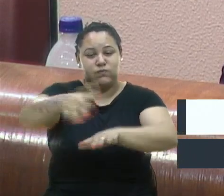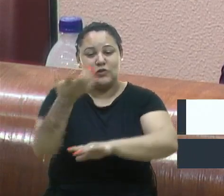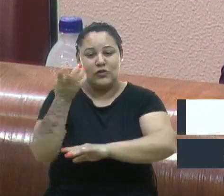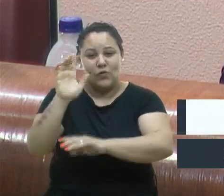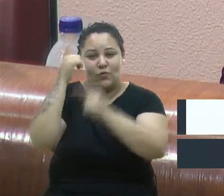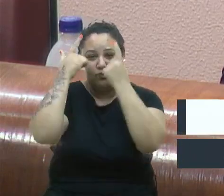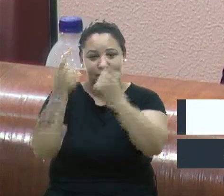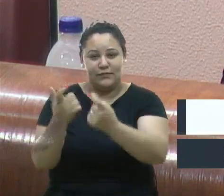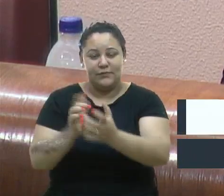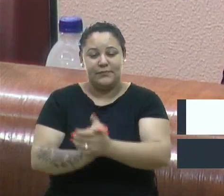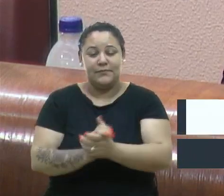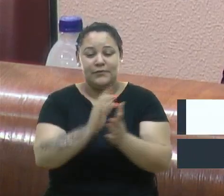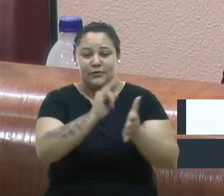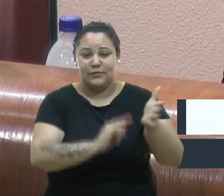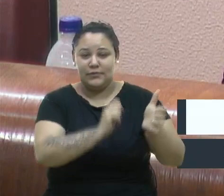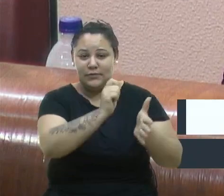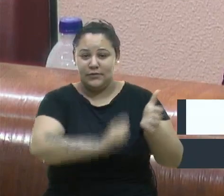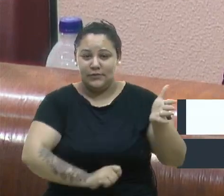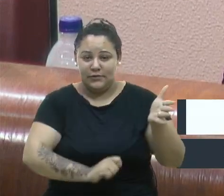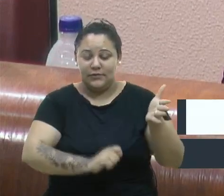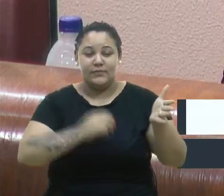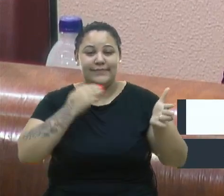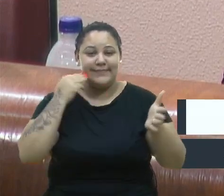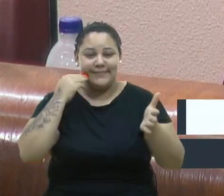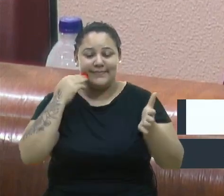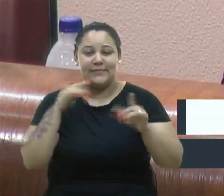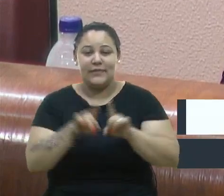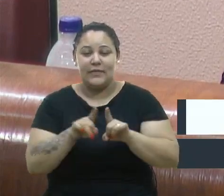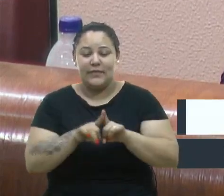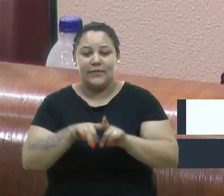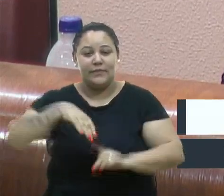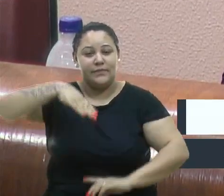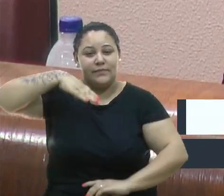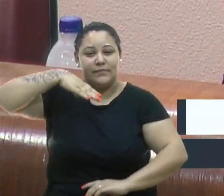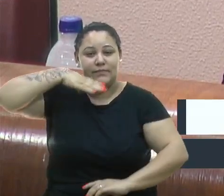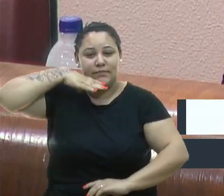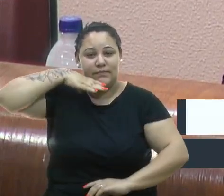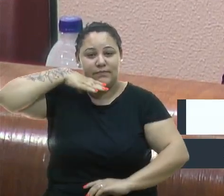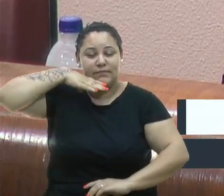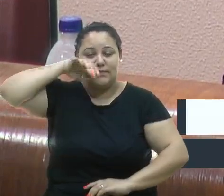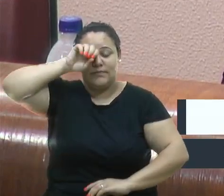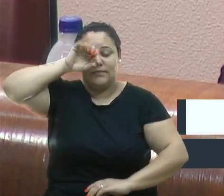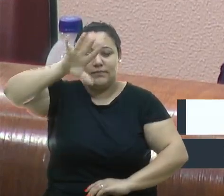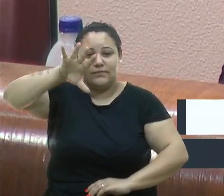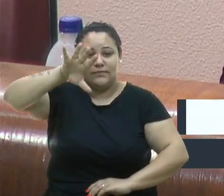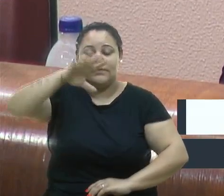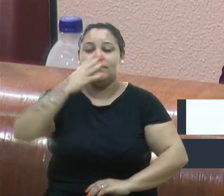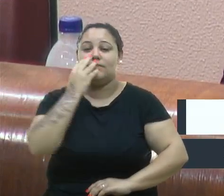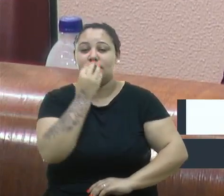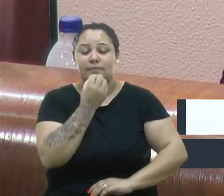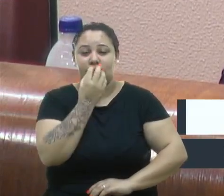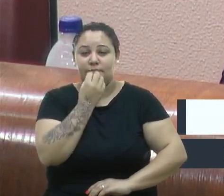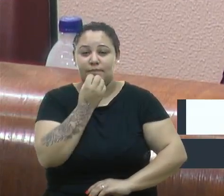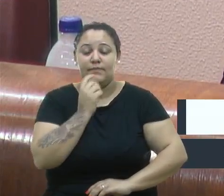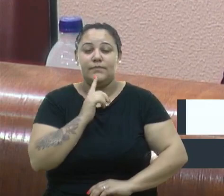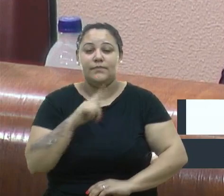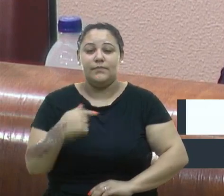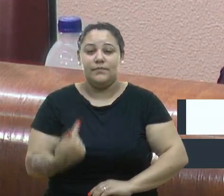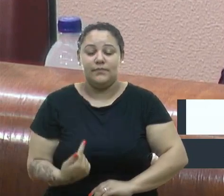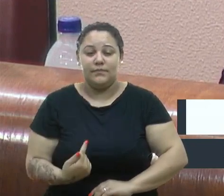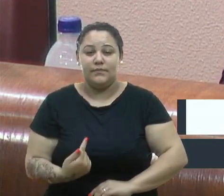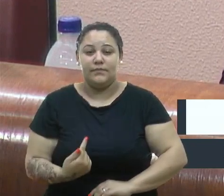Esse documento vem assinado pela vereadora Marisol Santos, vereador Alexandre Bortoluzzi, Elisandro Fiuza, Gilfredo Camiles, Gladys